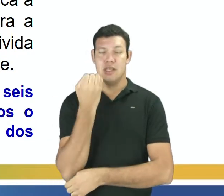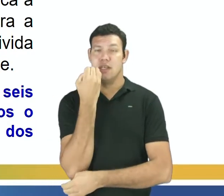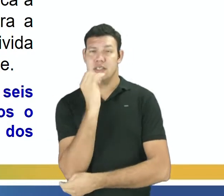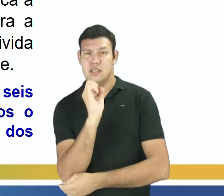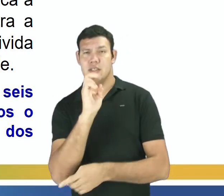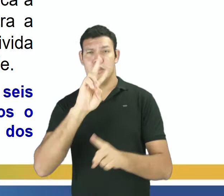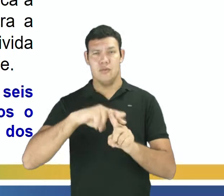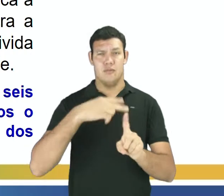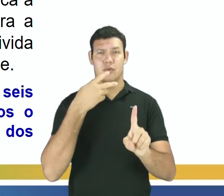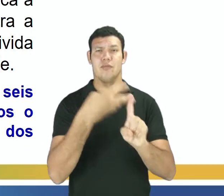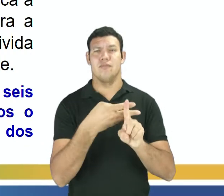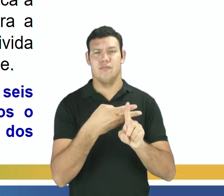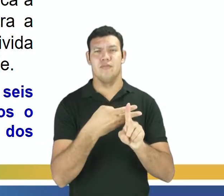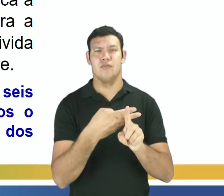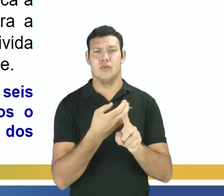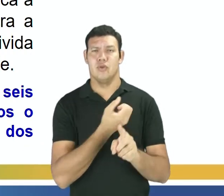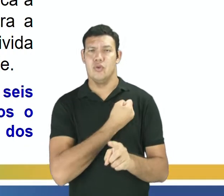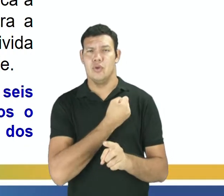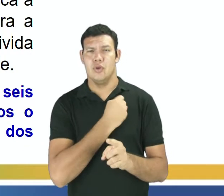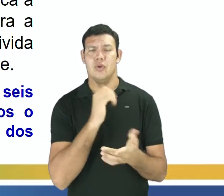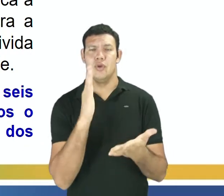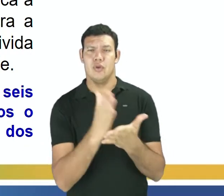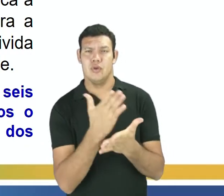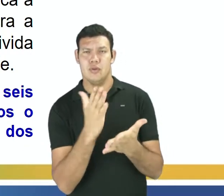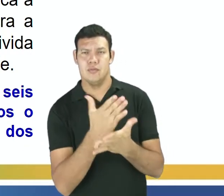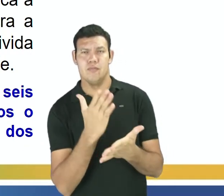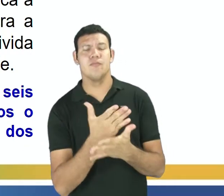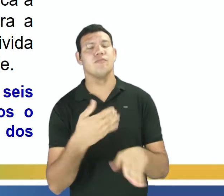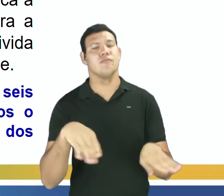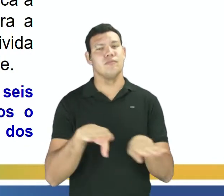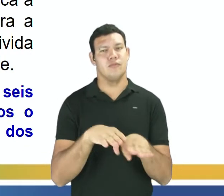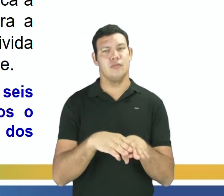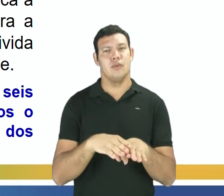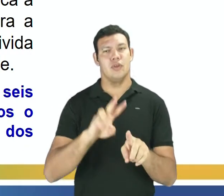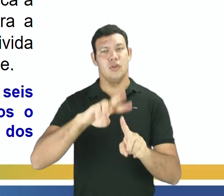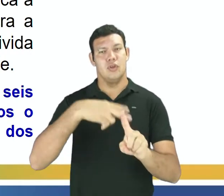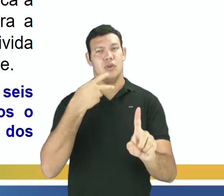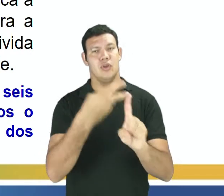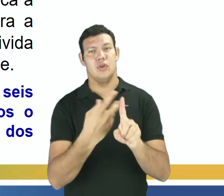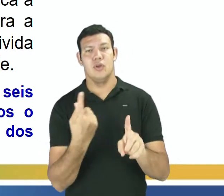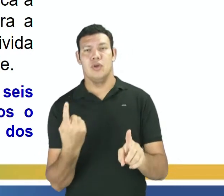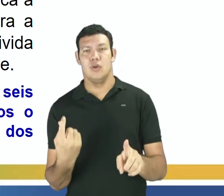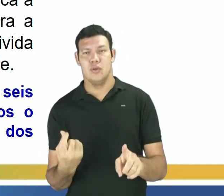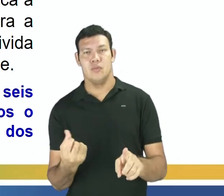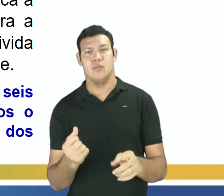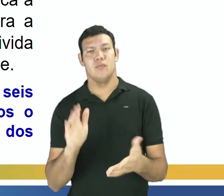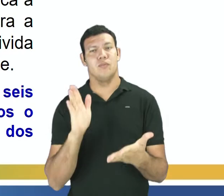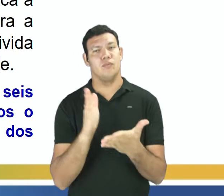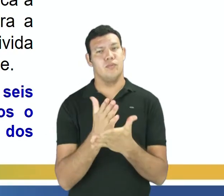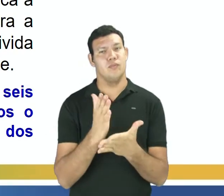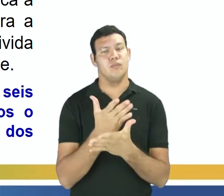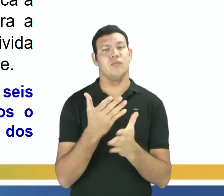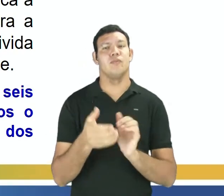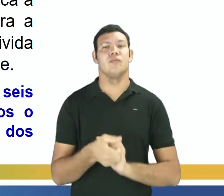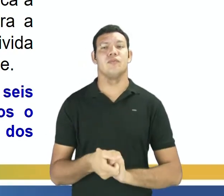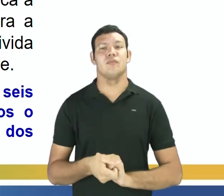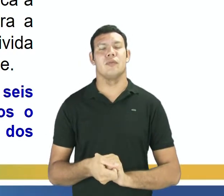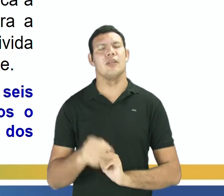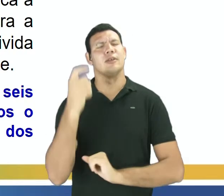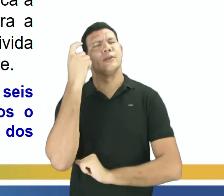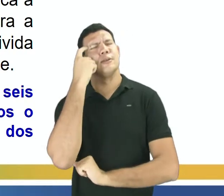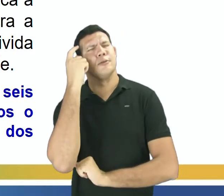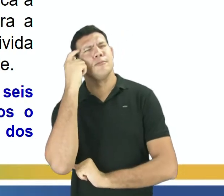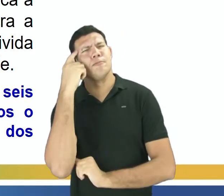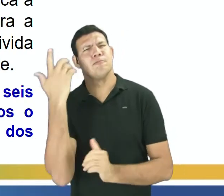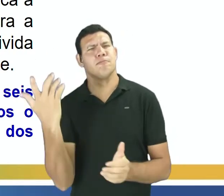de cadernos, também dobramos o valor dos cadernos. E aí você está perguntando, talvez você esteja pensando,